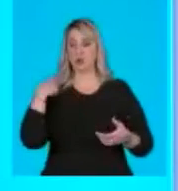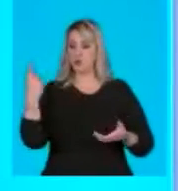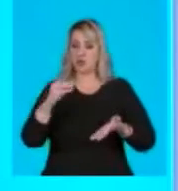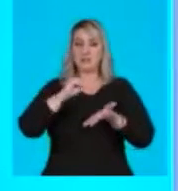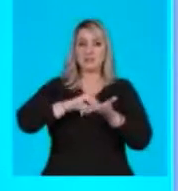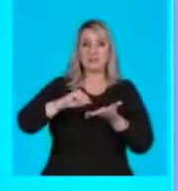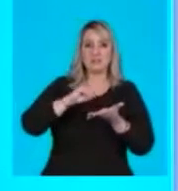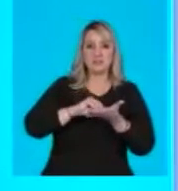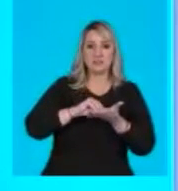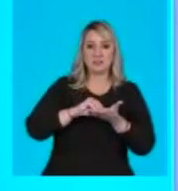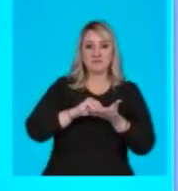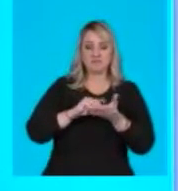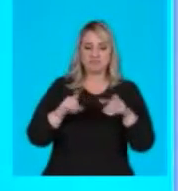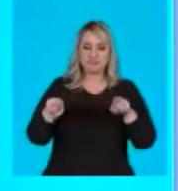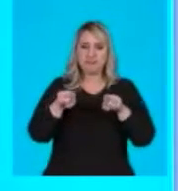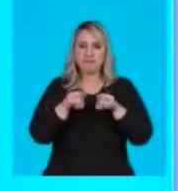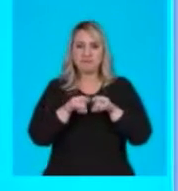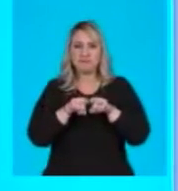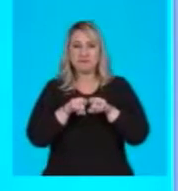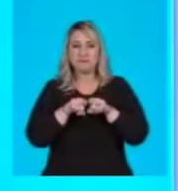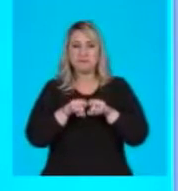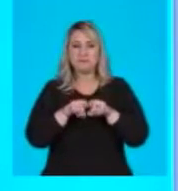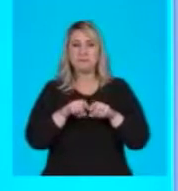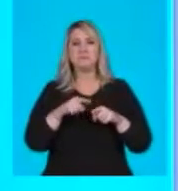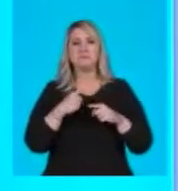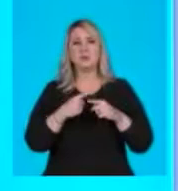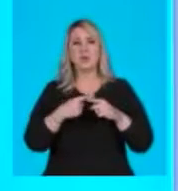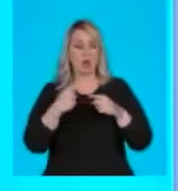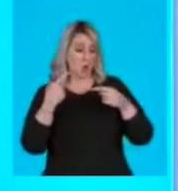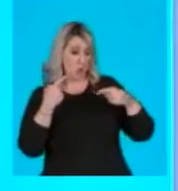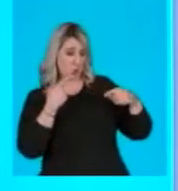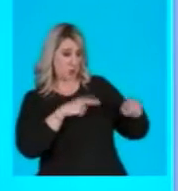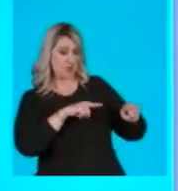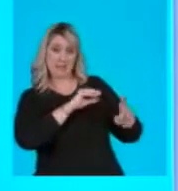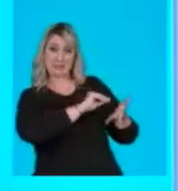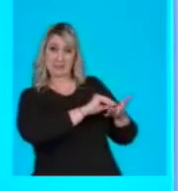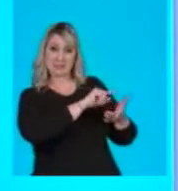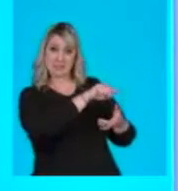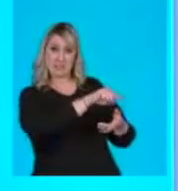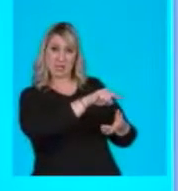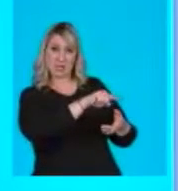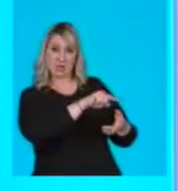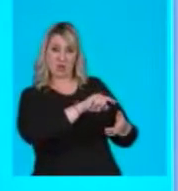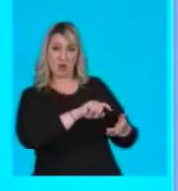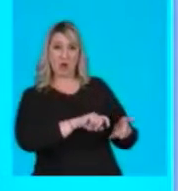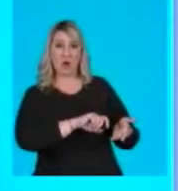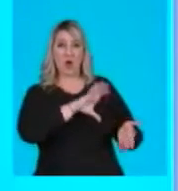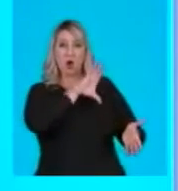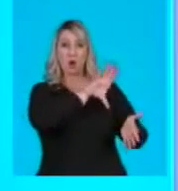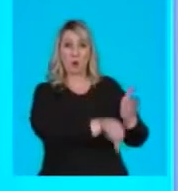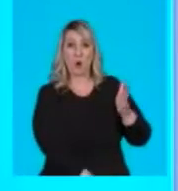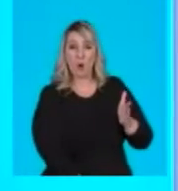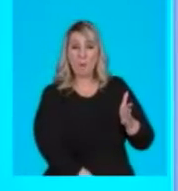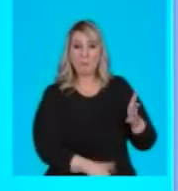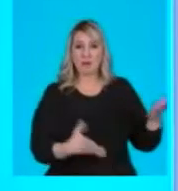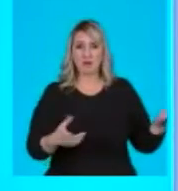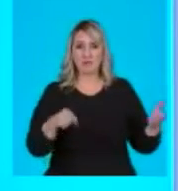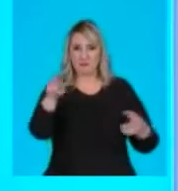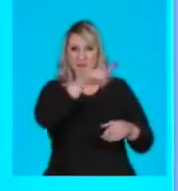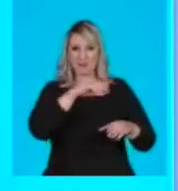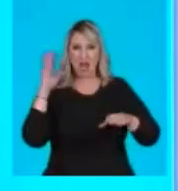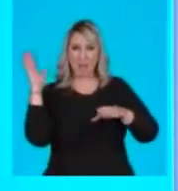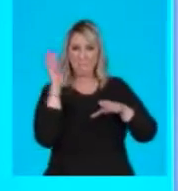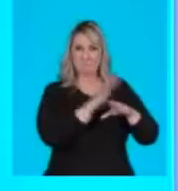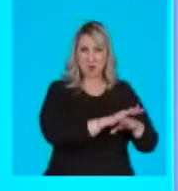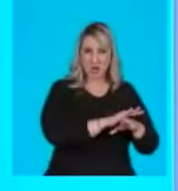será paritário por dizer isso é o contrário do secretariado do governo golpista que parte de vocês aqui apoiaram